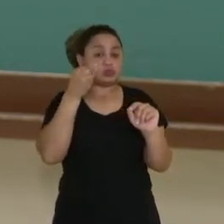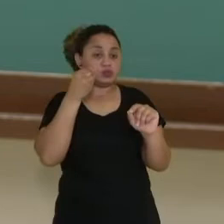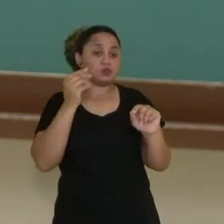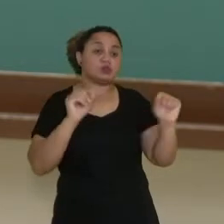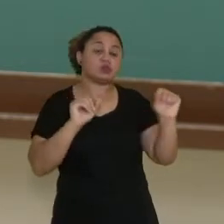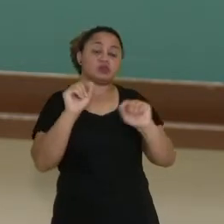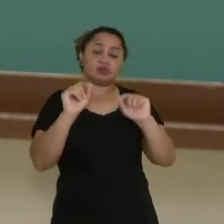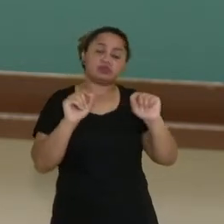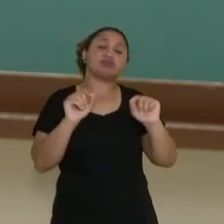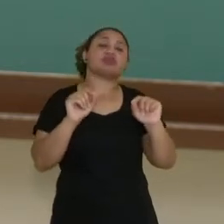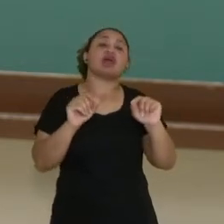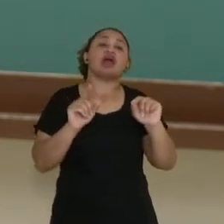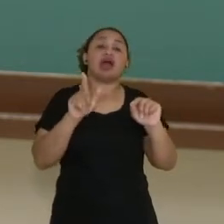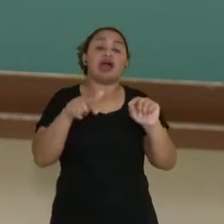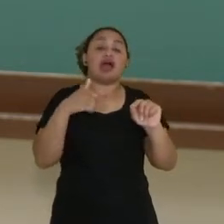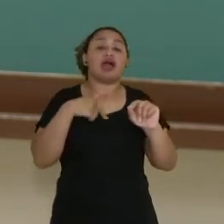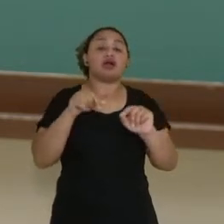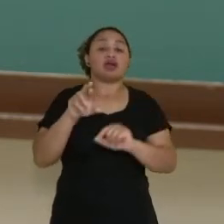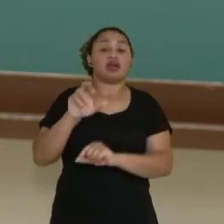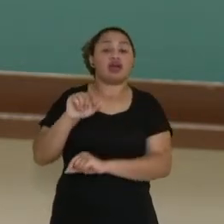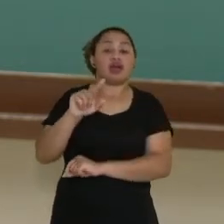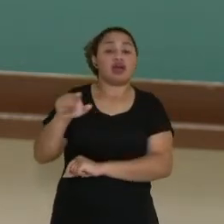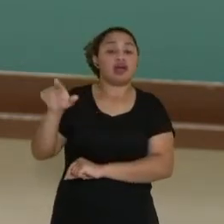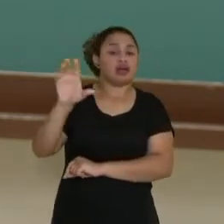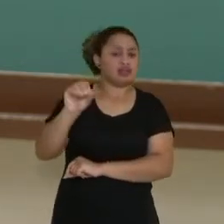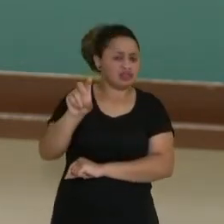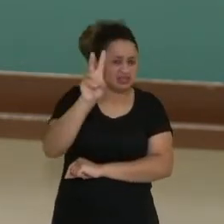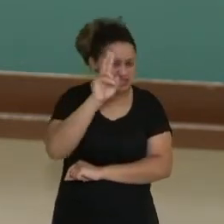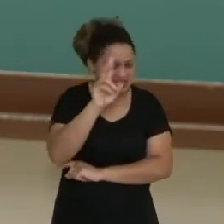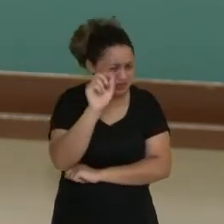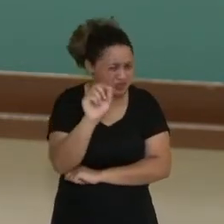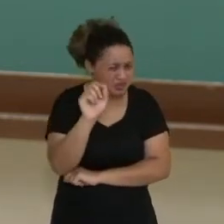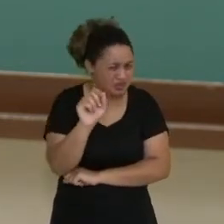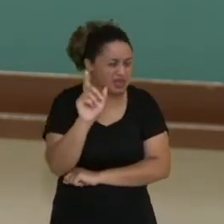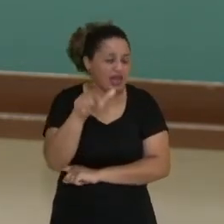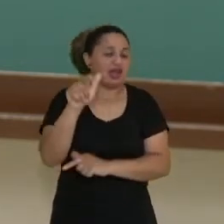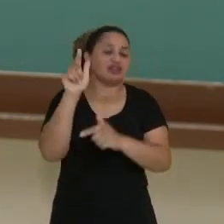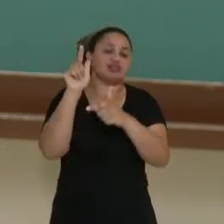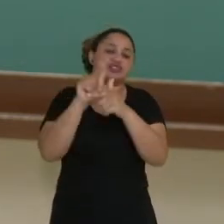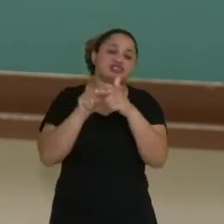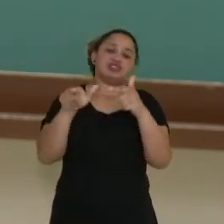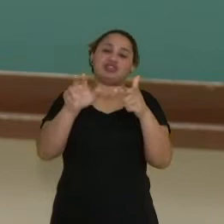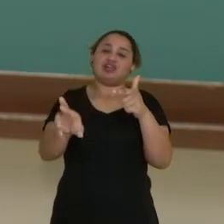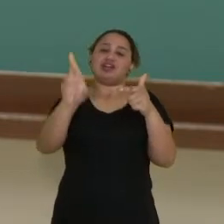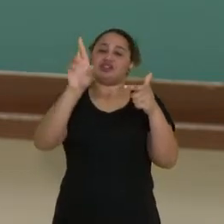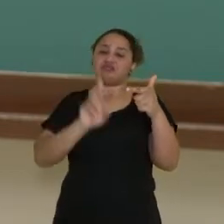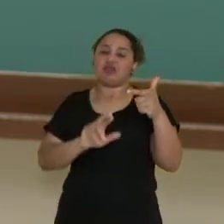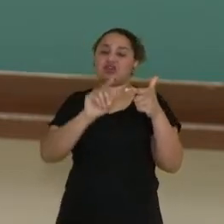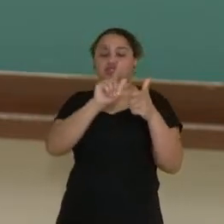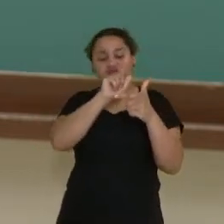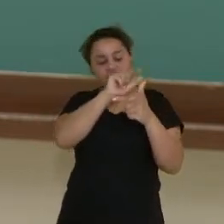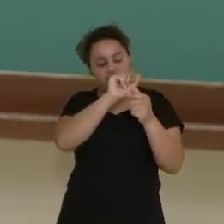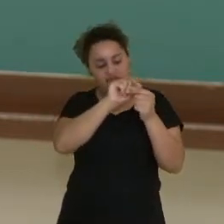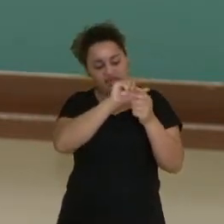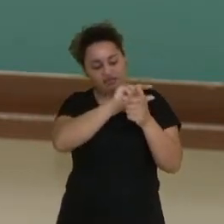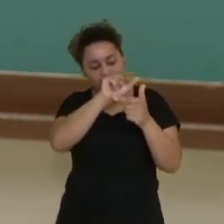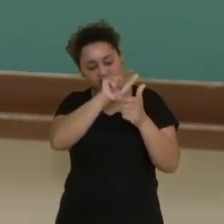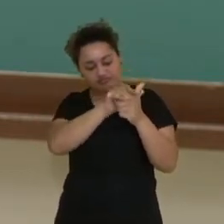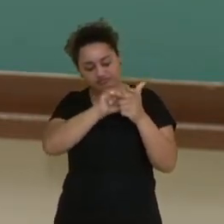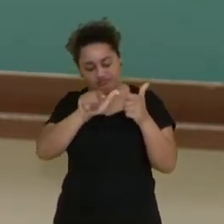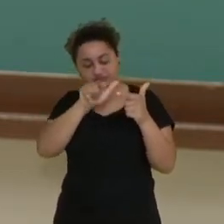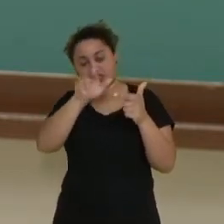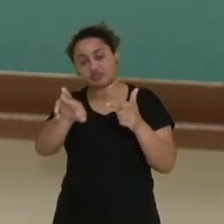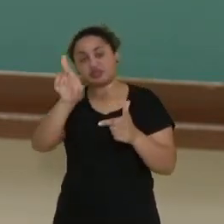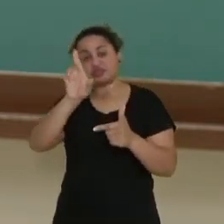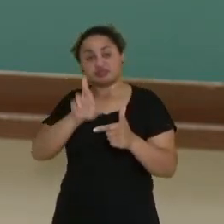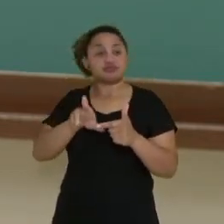ela sempre vai ser uma razão. Lembra o que é a razão? Razão é uma divisão. Então, a probabilidade, ela sempre